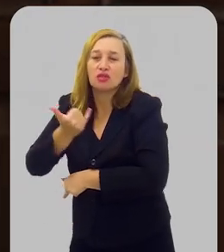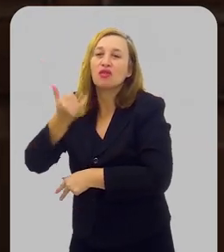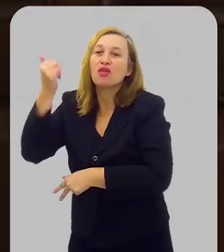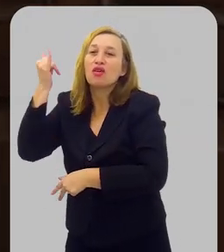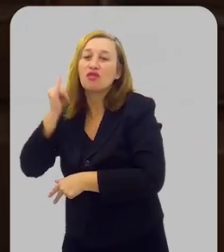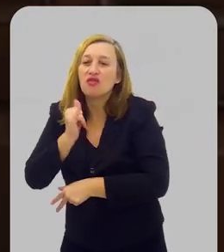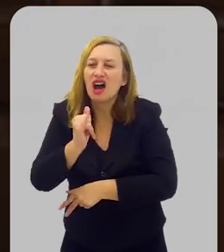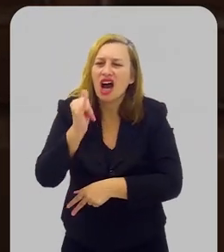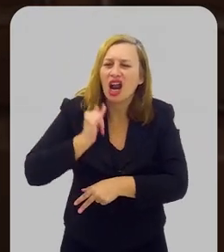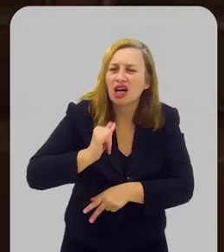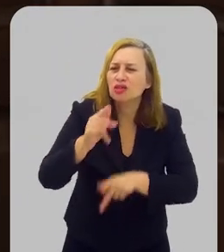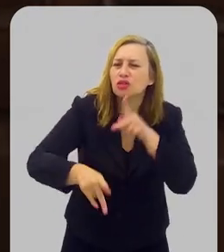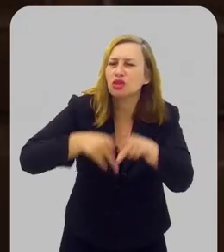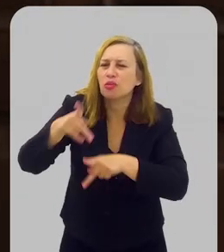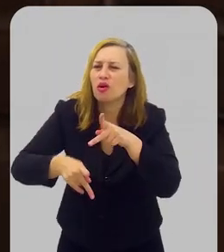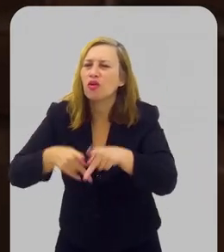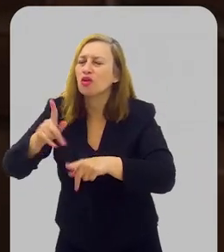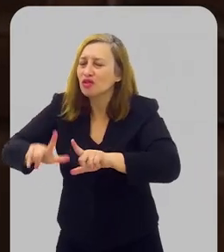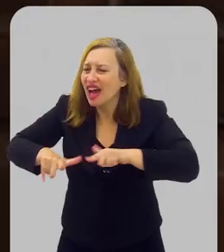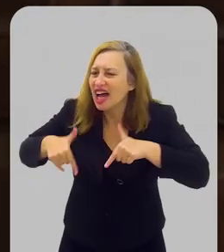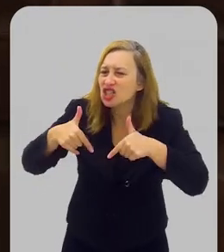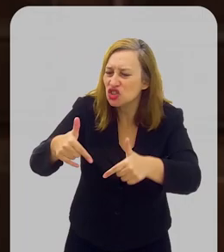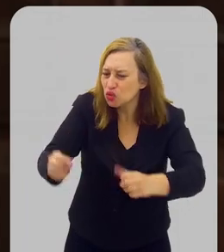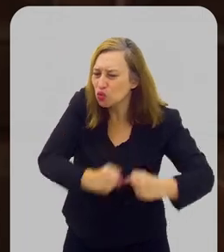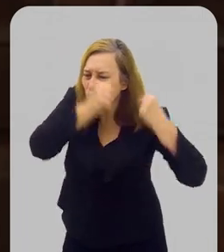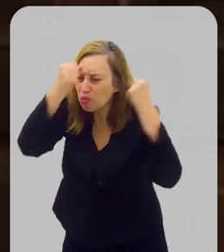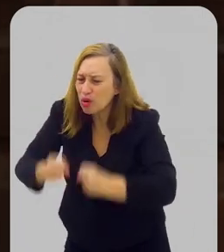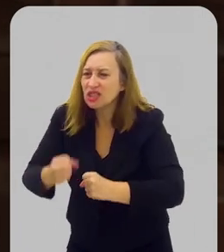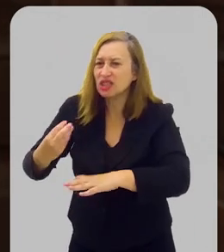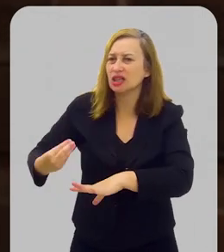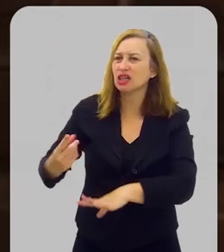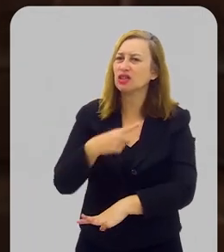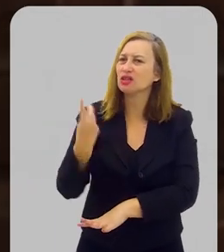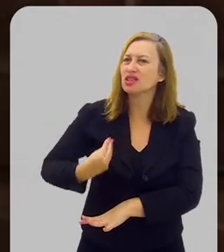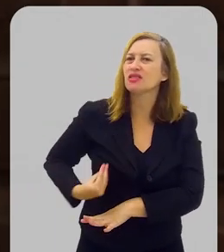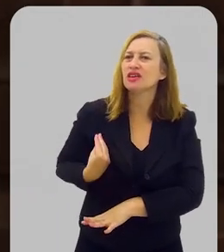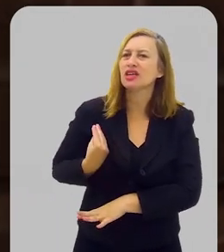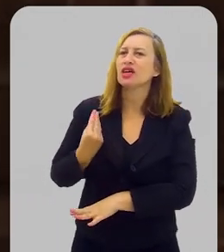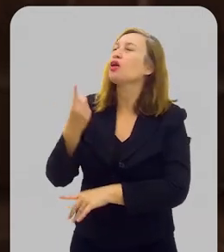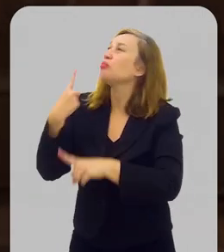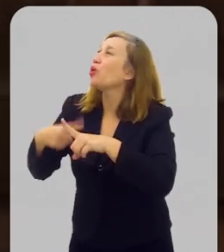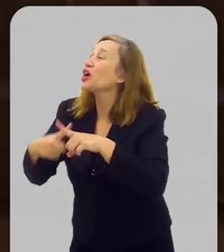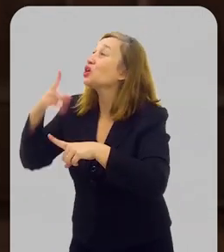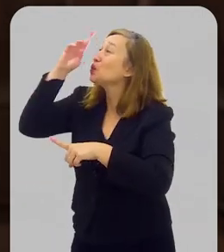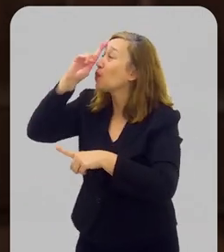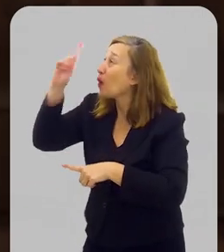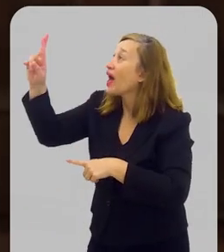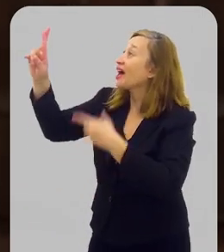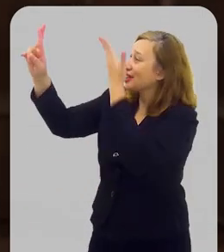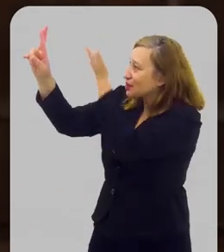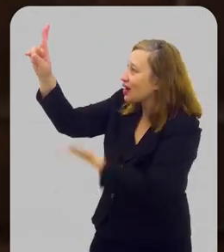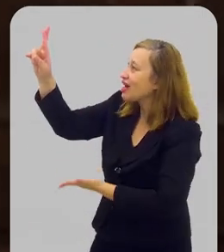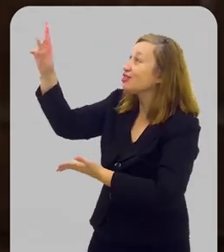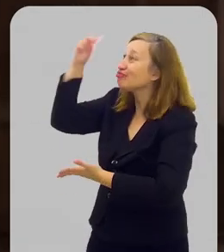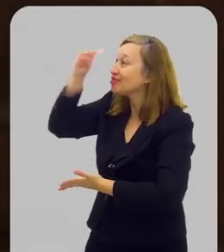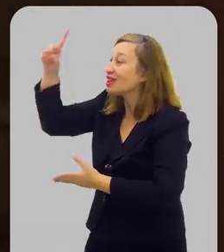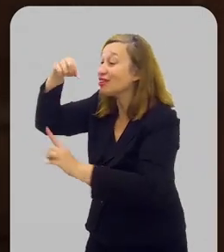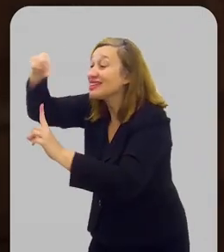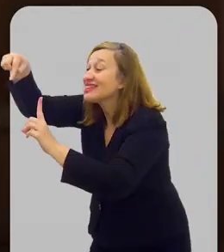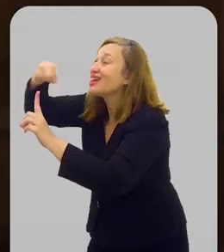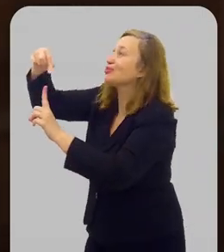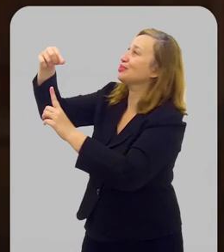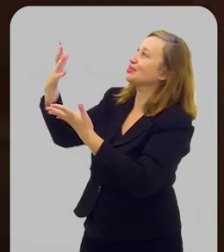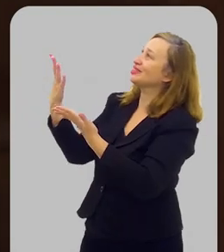do teu povo continua movendo senhor de forma poderosa nas nossas vidas porque tu és Deus